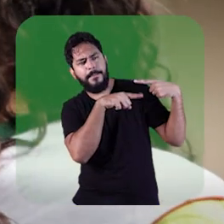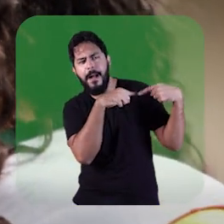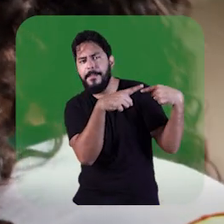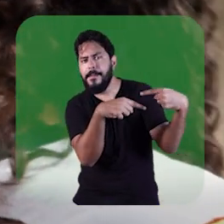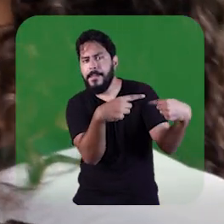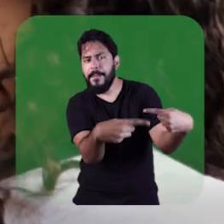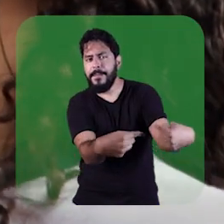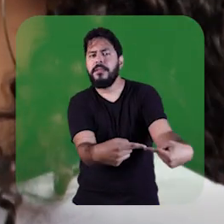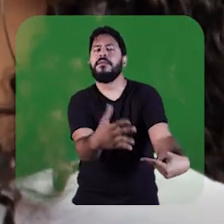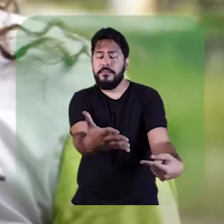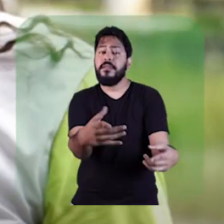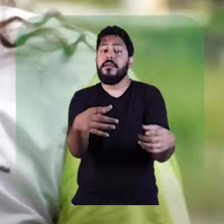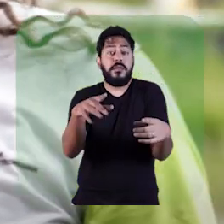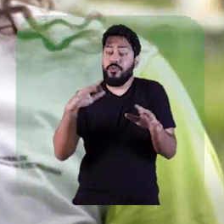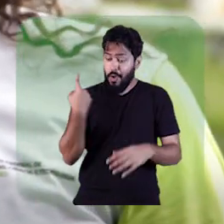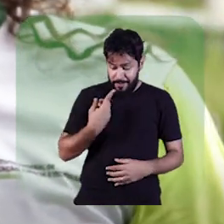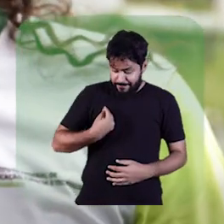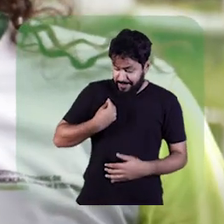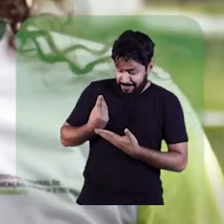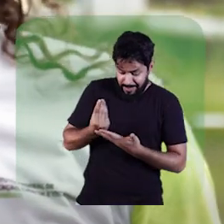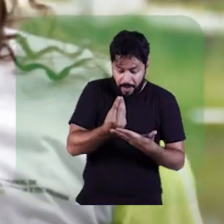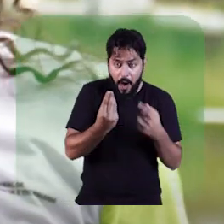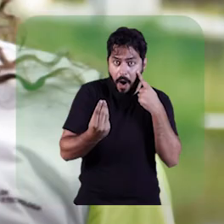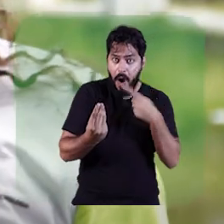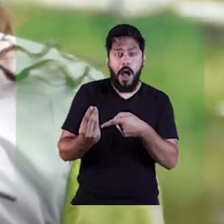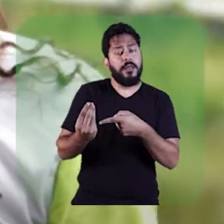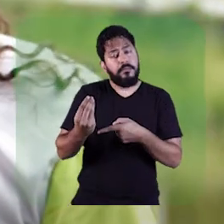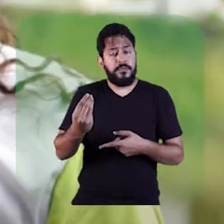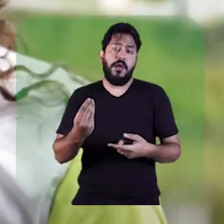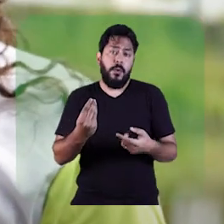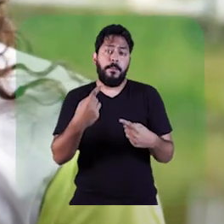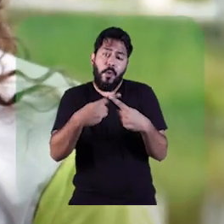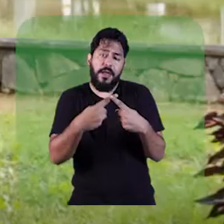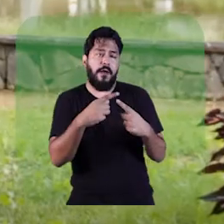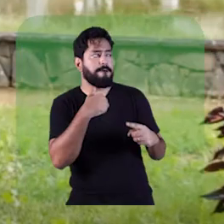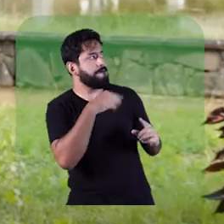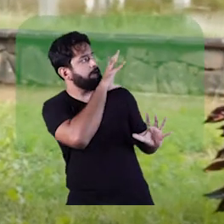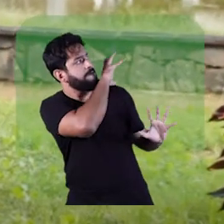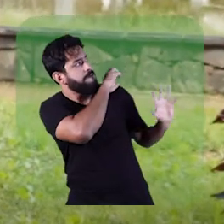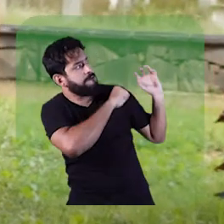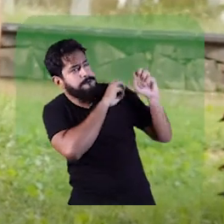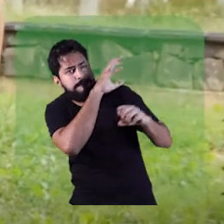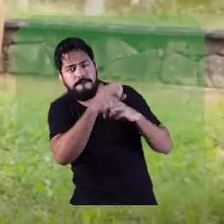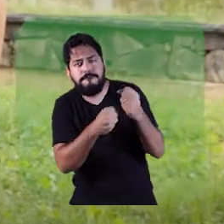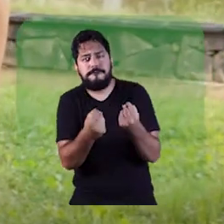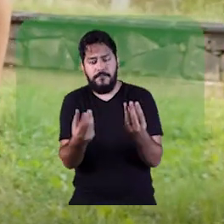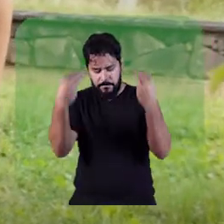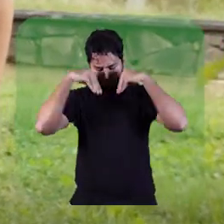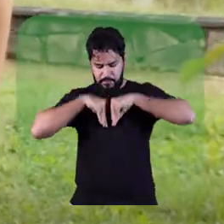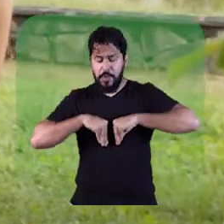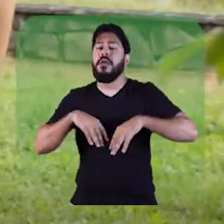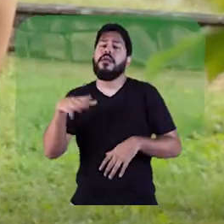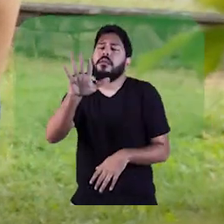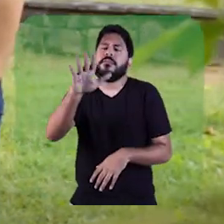E aí, nós também somos ancestrais vivas, então eu carrego um pouco disso mesmo, sabe? Tento passar isso para as minhas